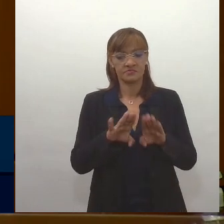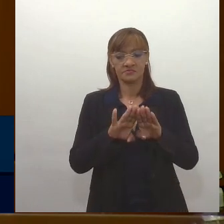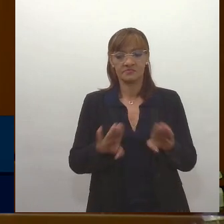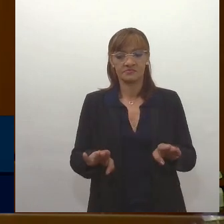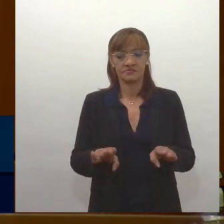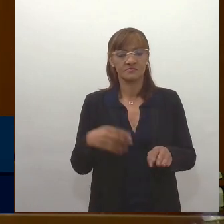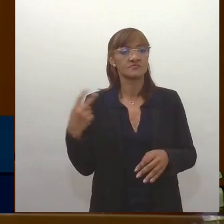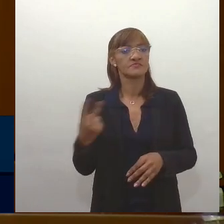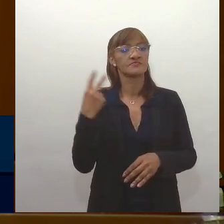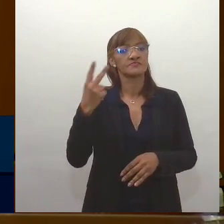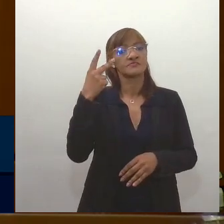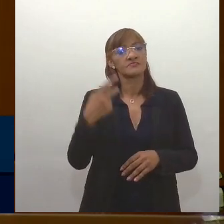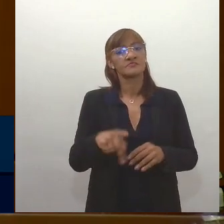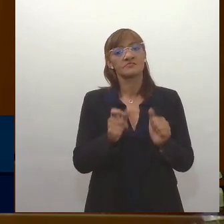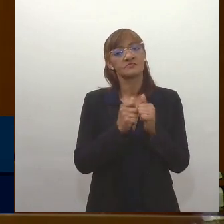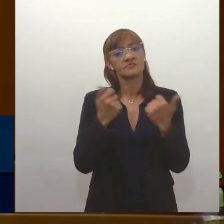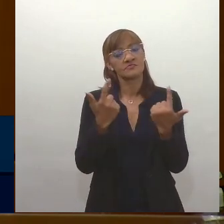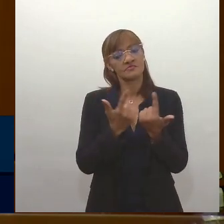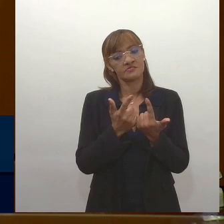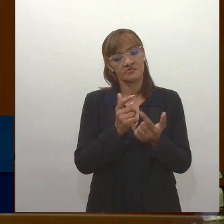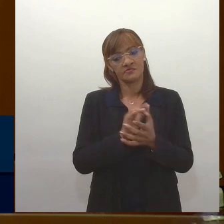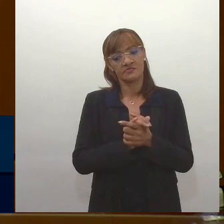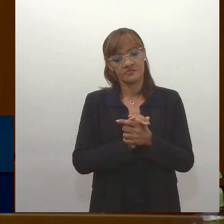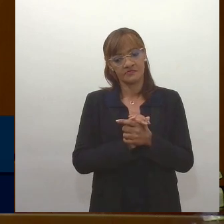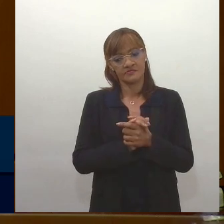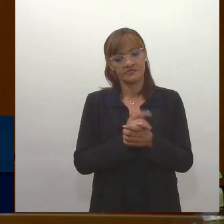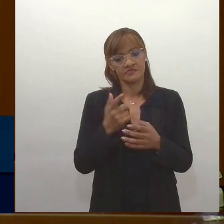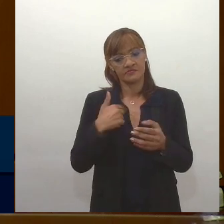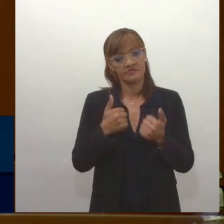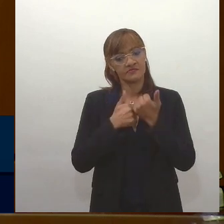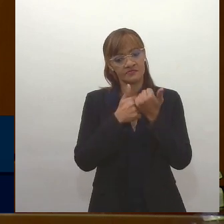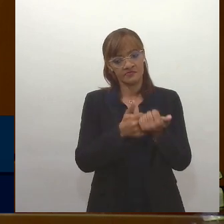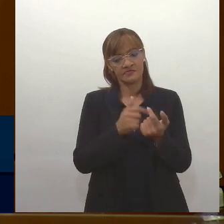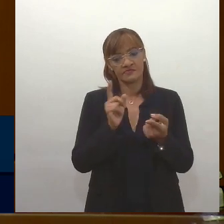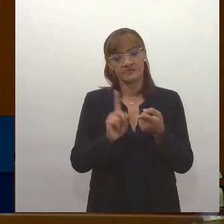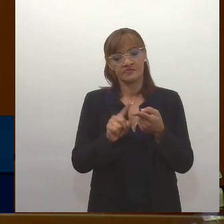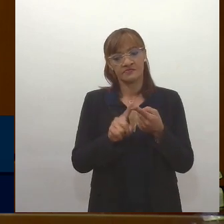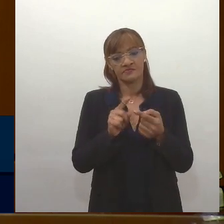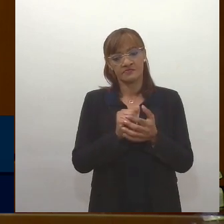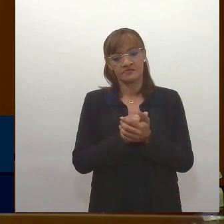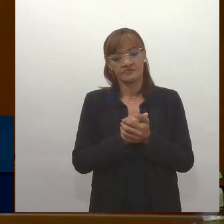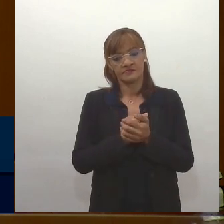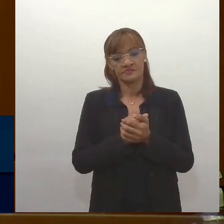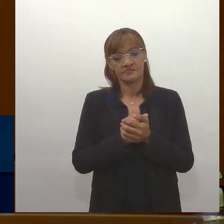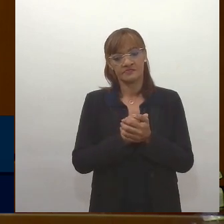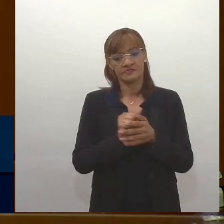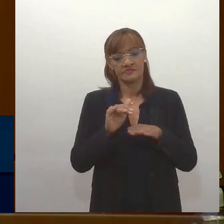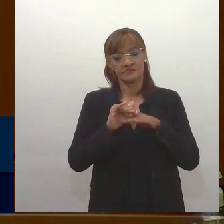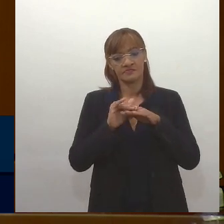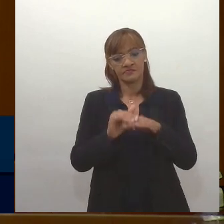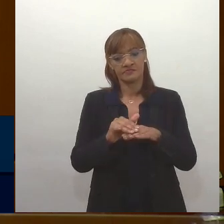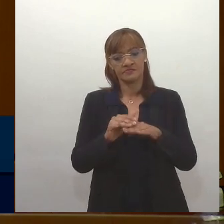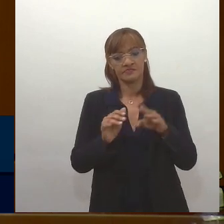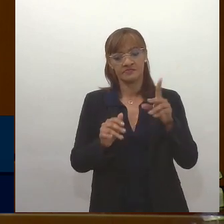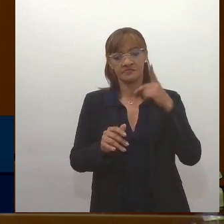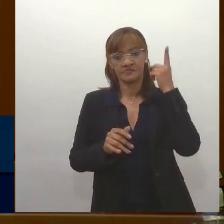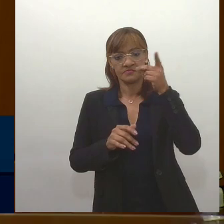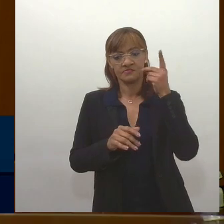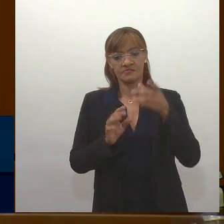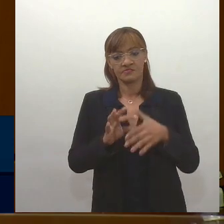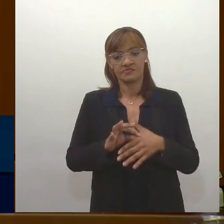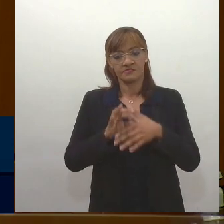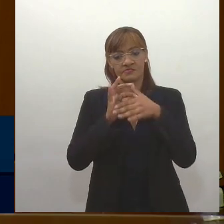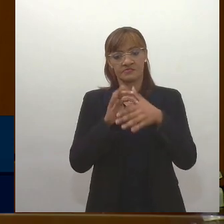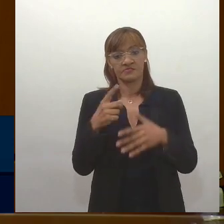Parlamento conte também com o nosso apoio e dizer também deputado Líder